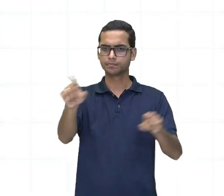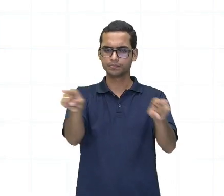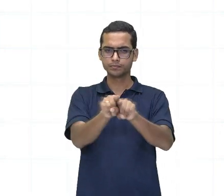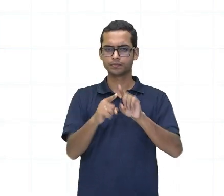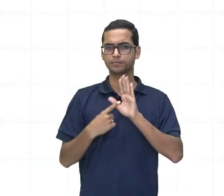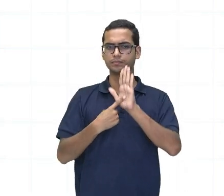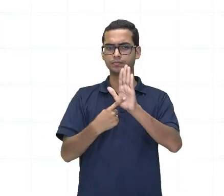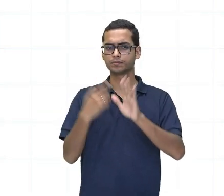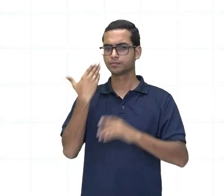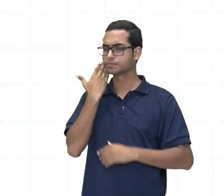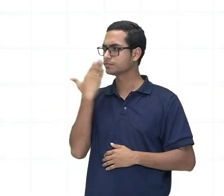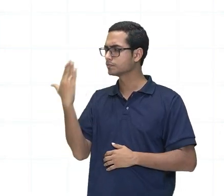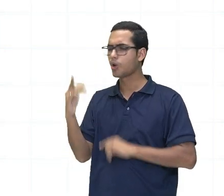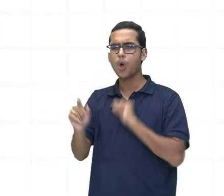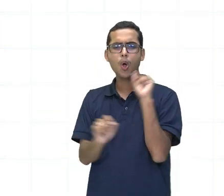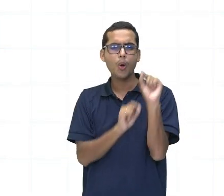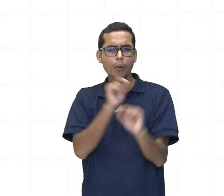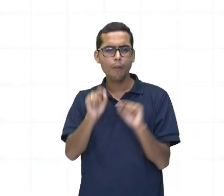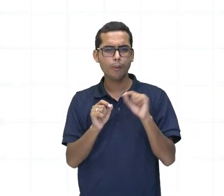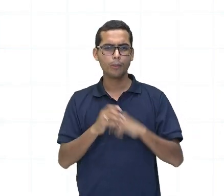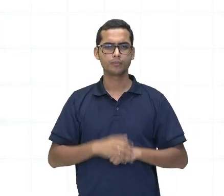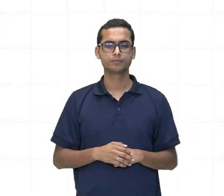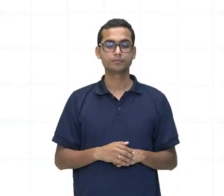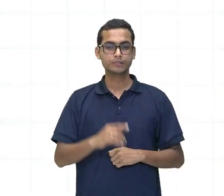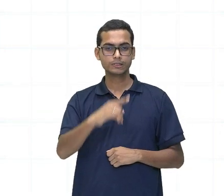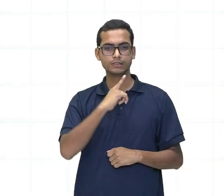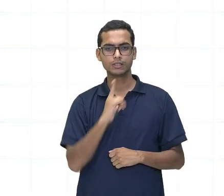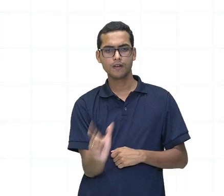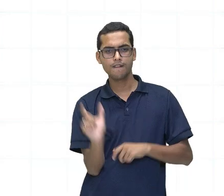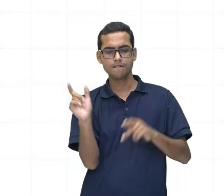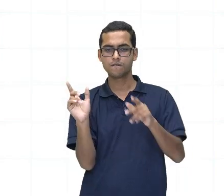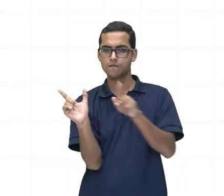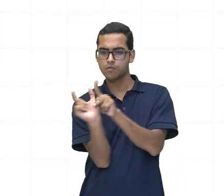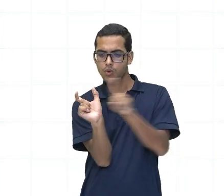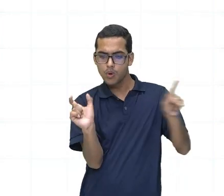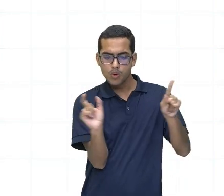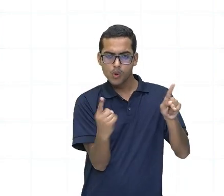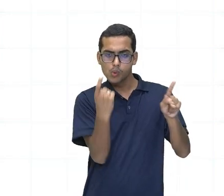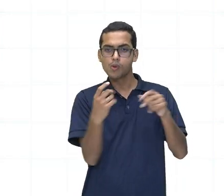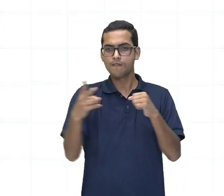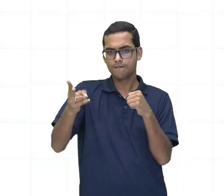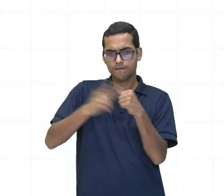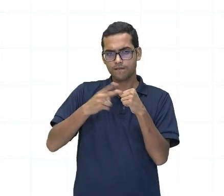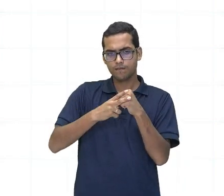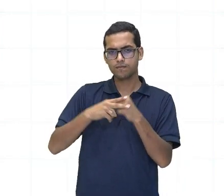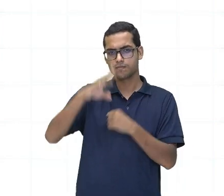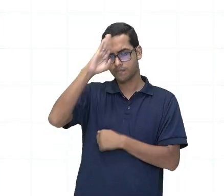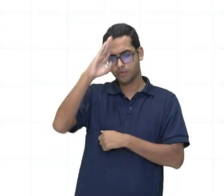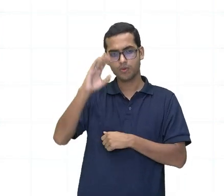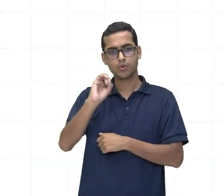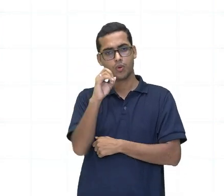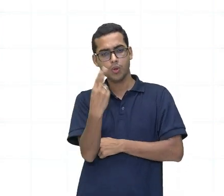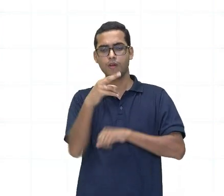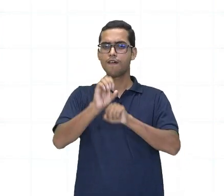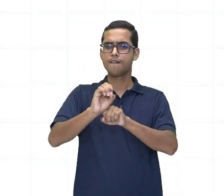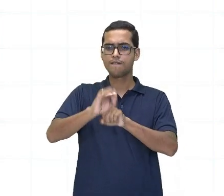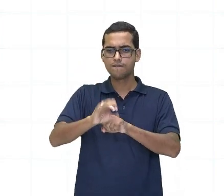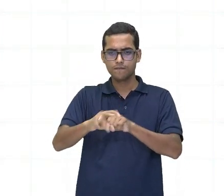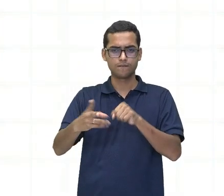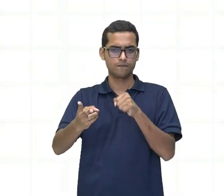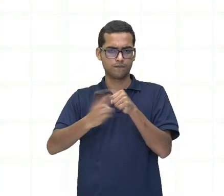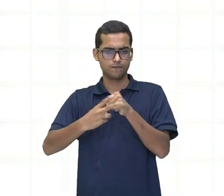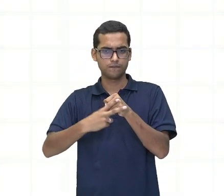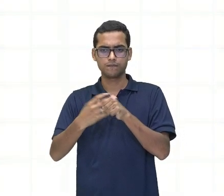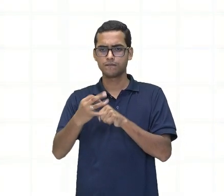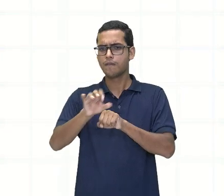O predicado verbal é aquele que tem como núcleo um verbo ou uma locução